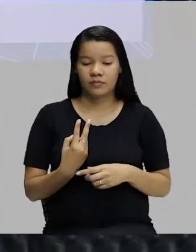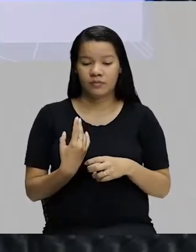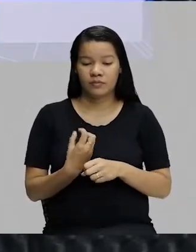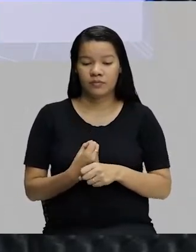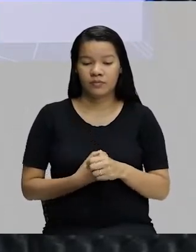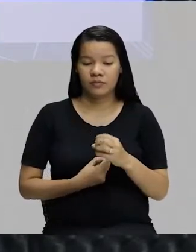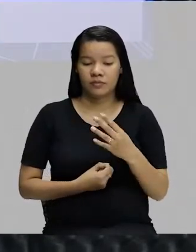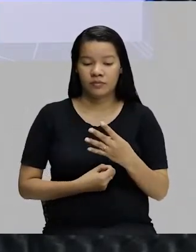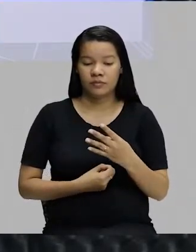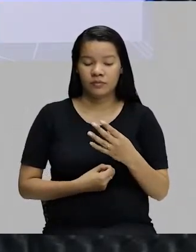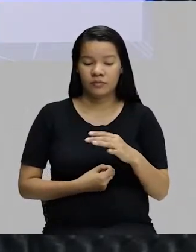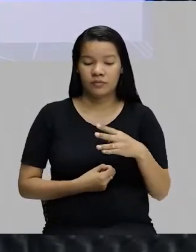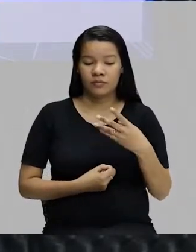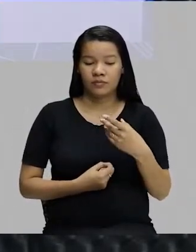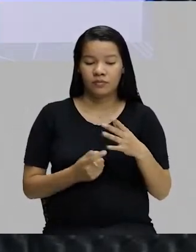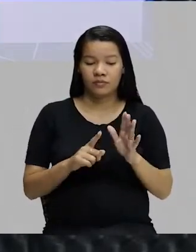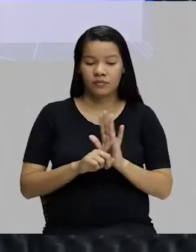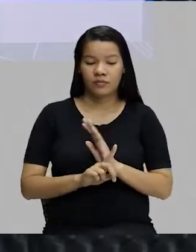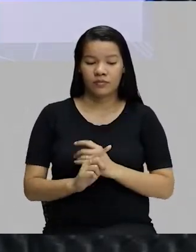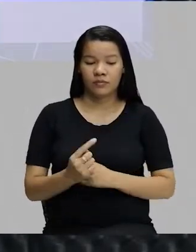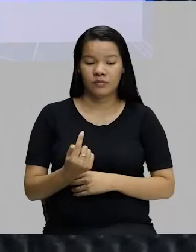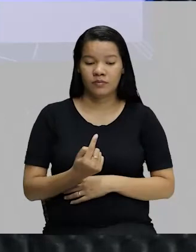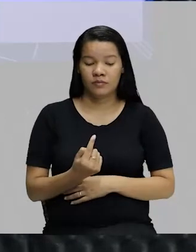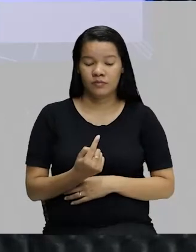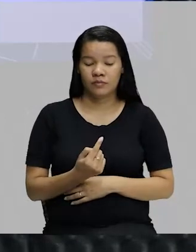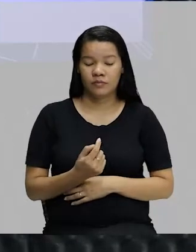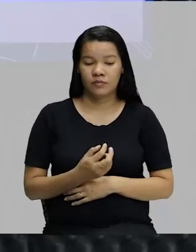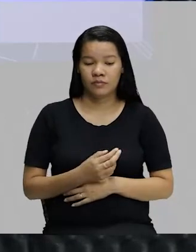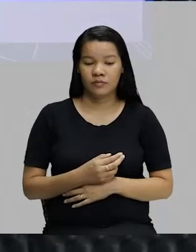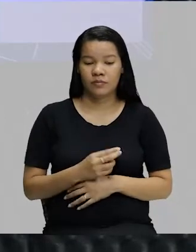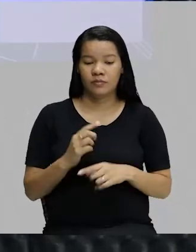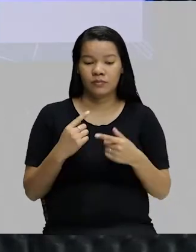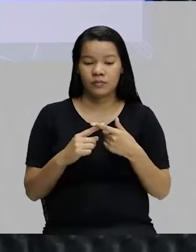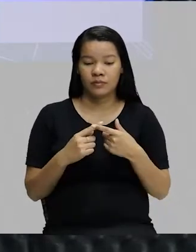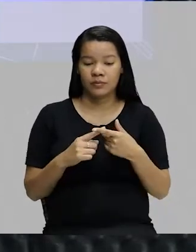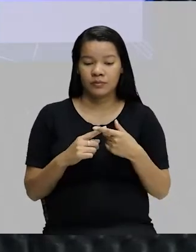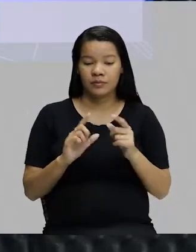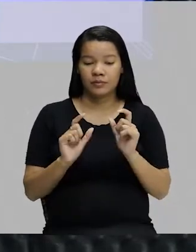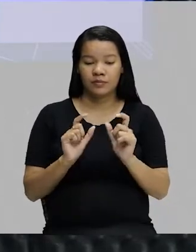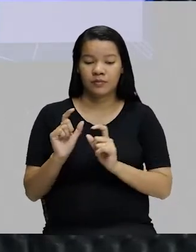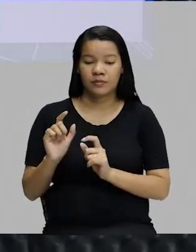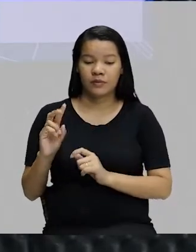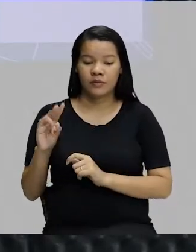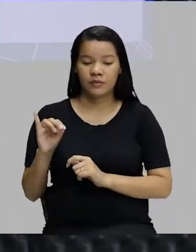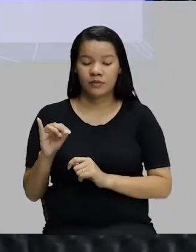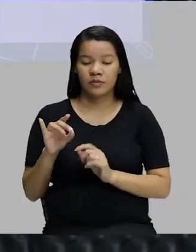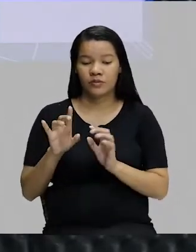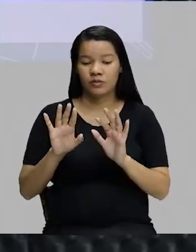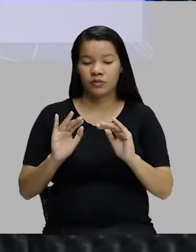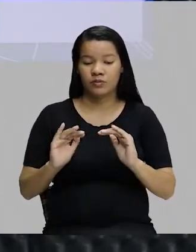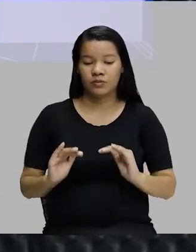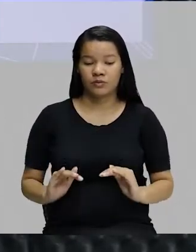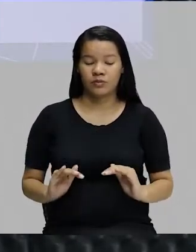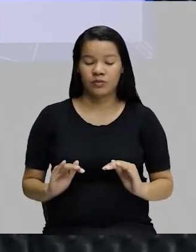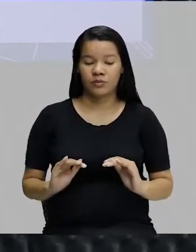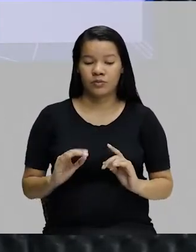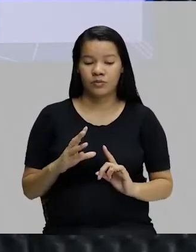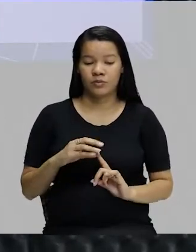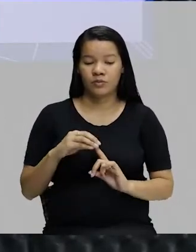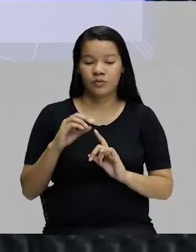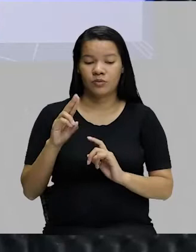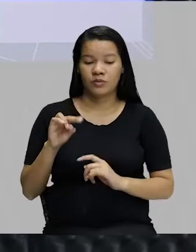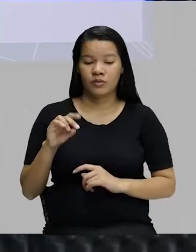E 4 menos 1, porque a partícula beta ela vai diminuir em uma unidade o